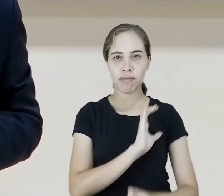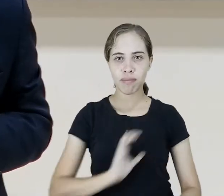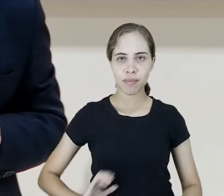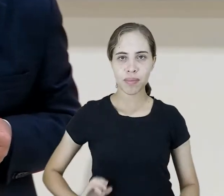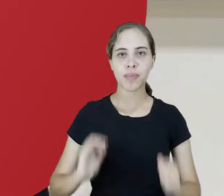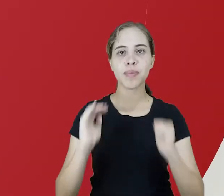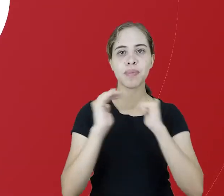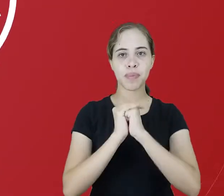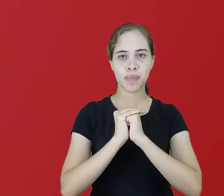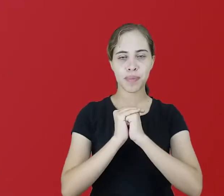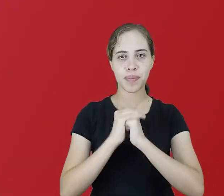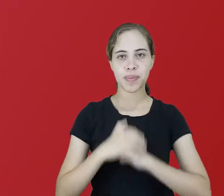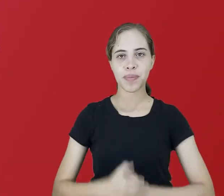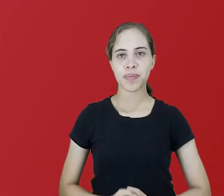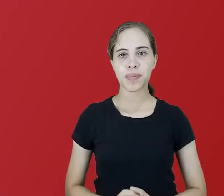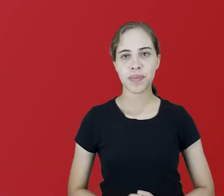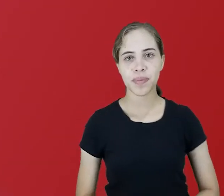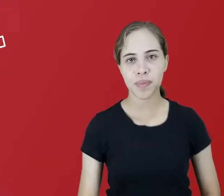Amém.